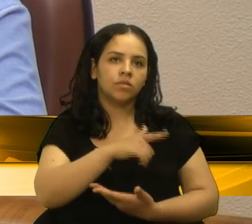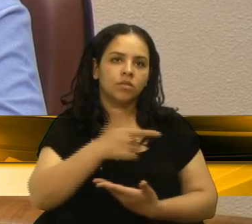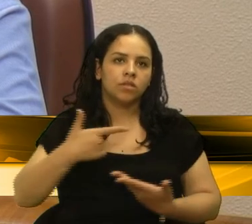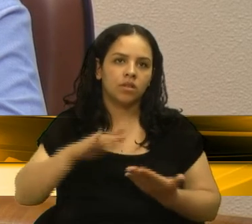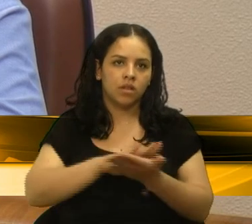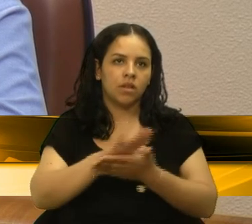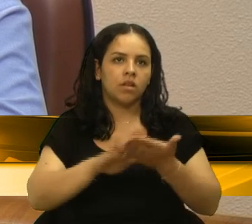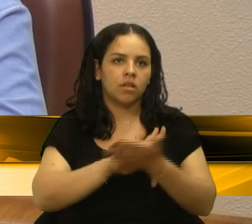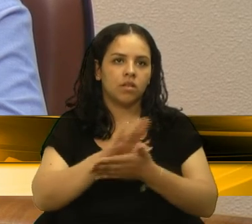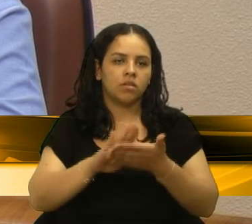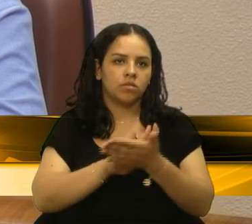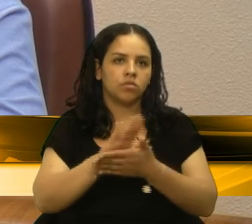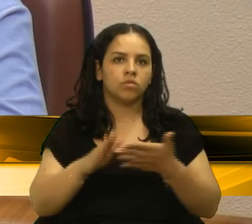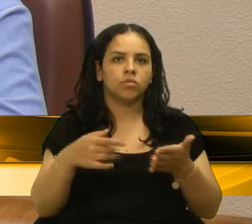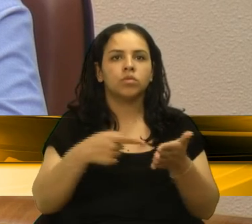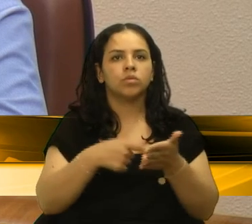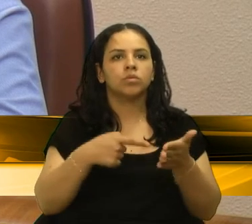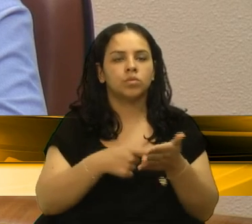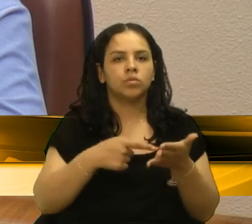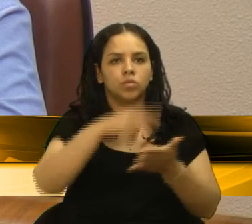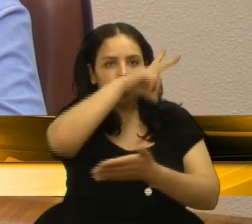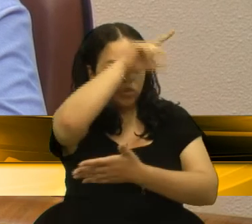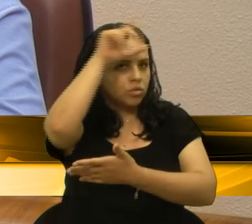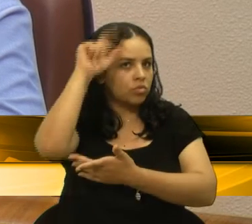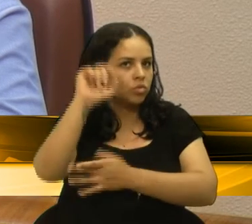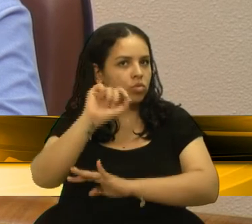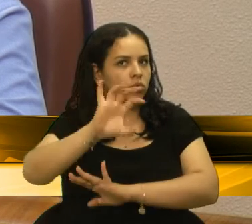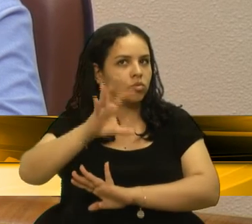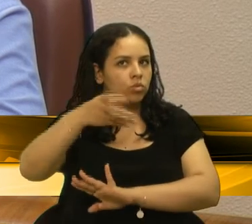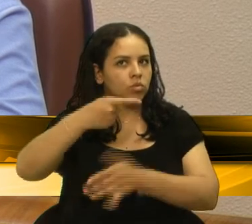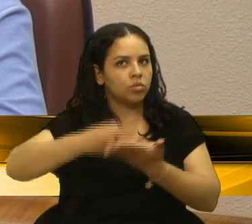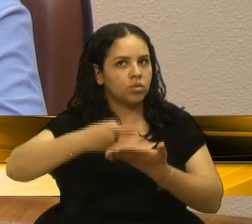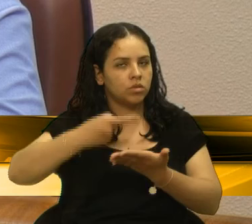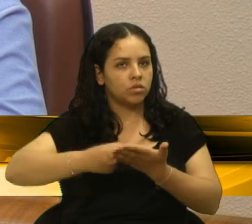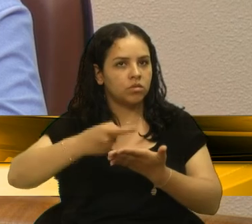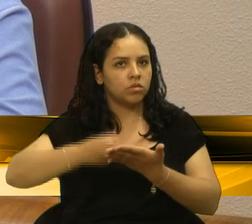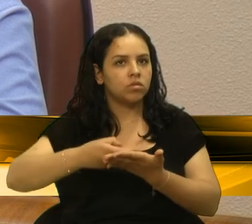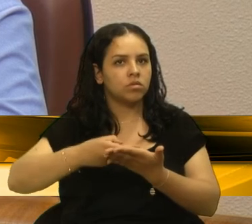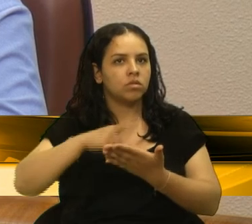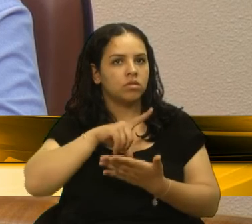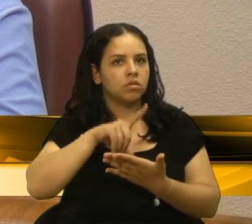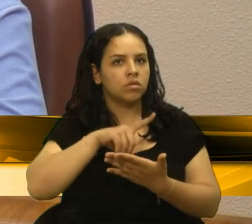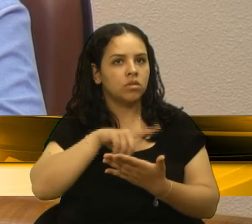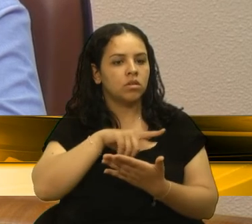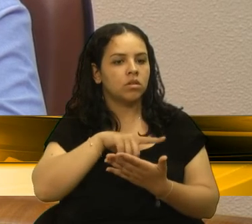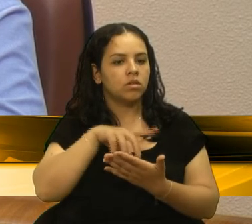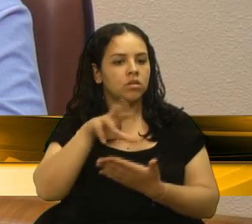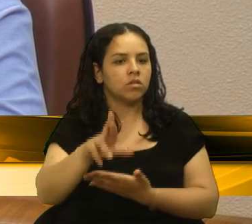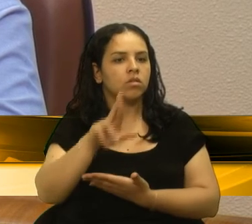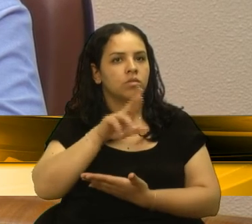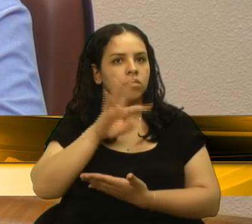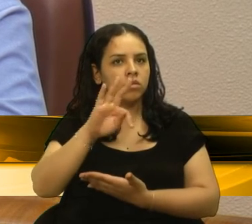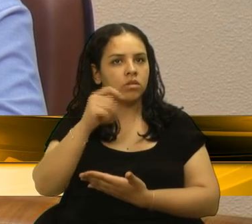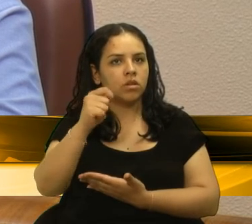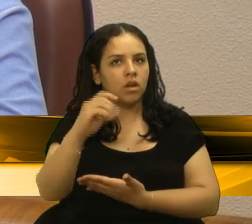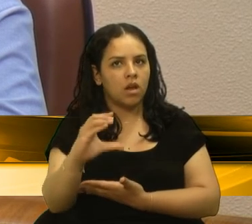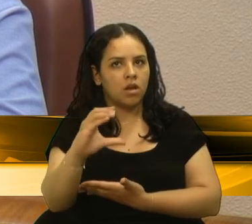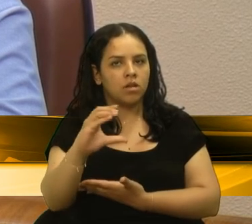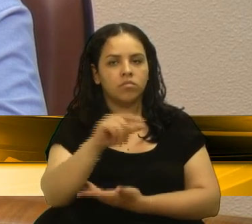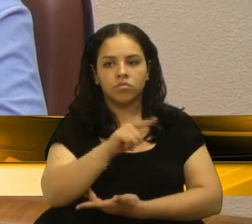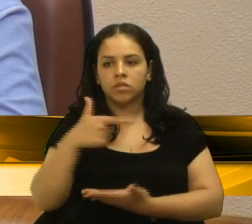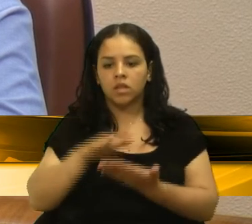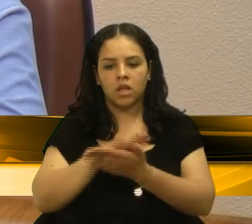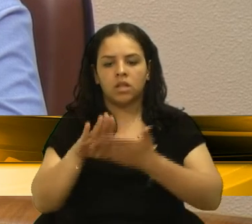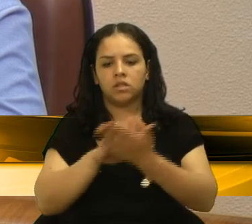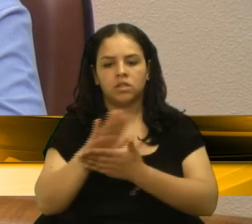pelo Ministério Público Federal e Estadual de que tudo foi cumprido conforme determinava o TAC e que, dessa forma, não havia nenhum ato de